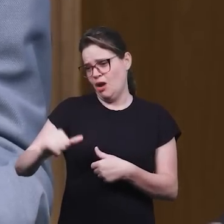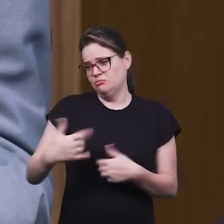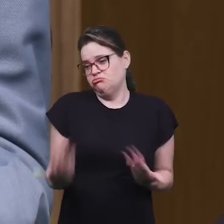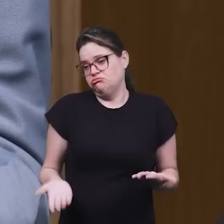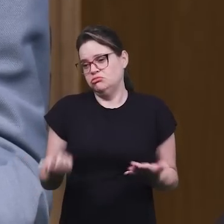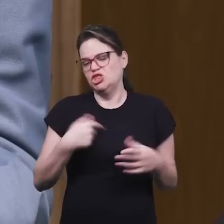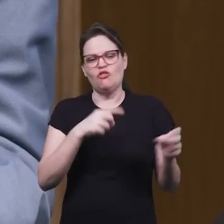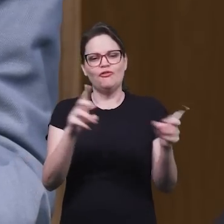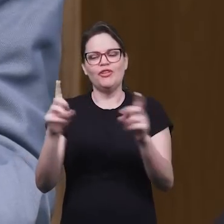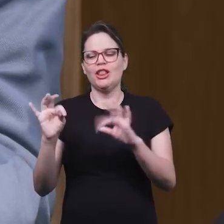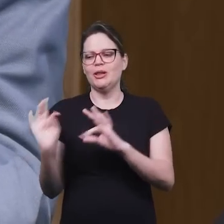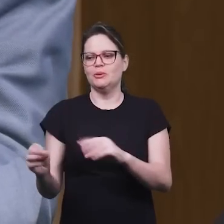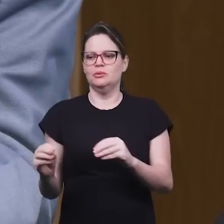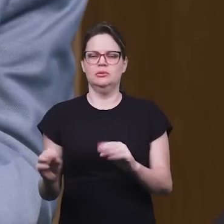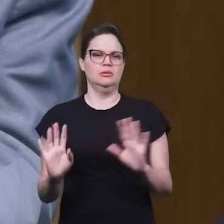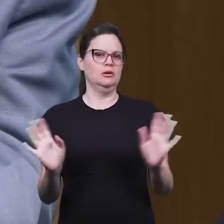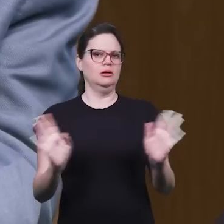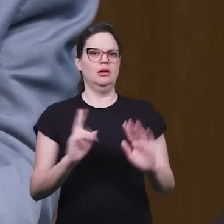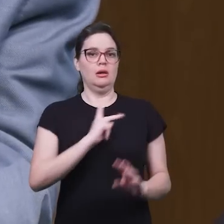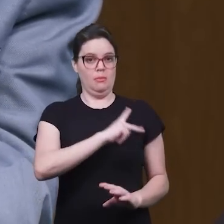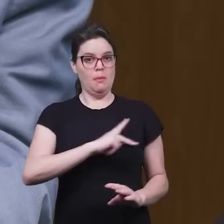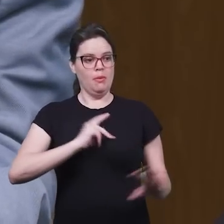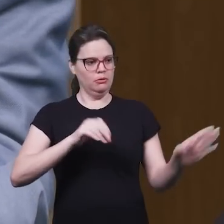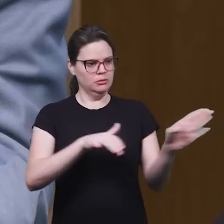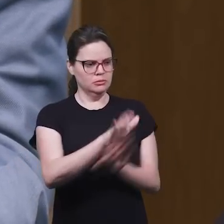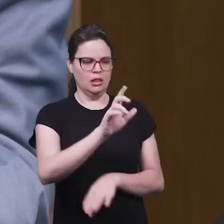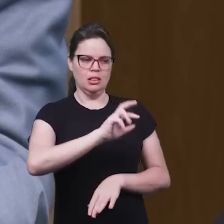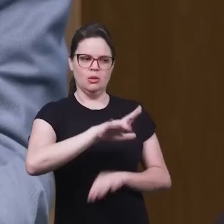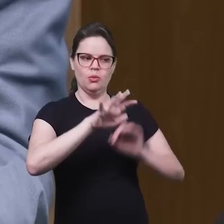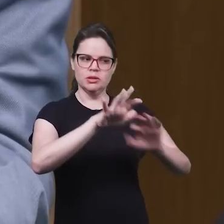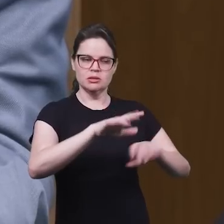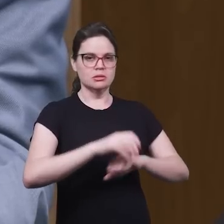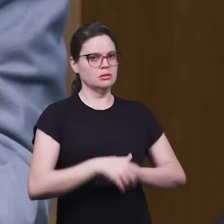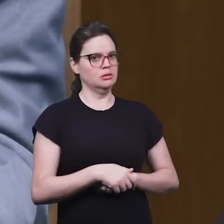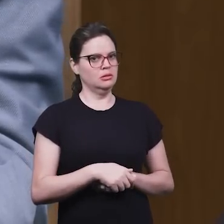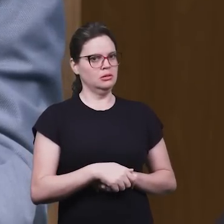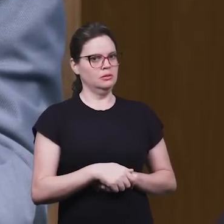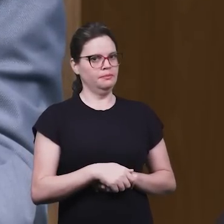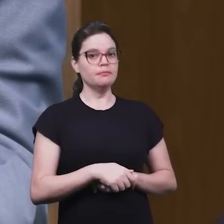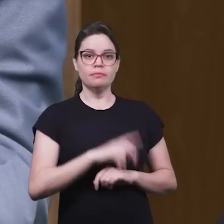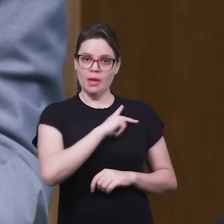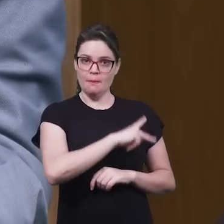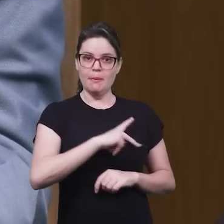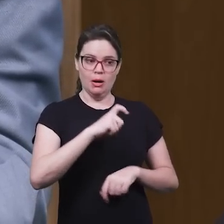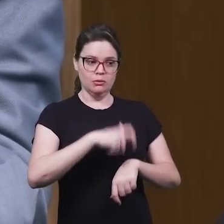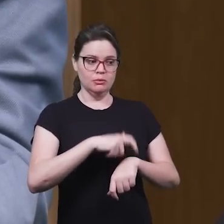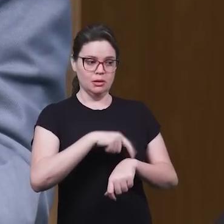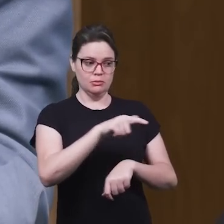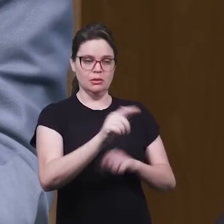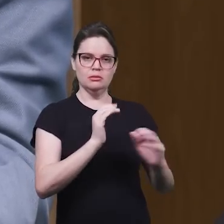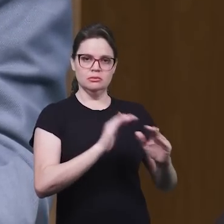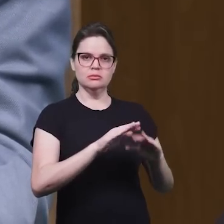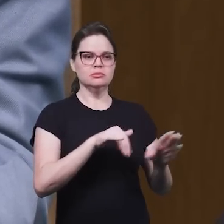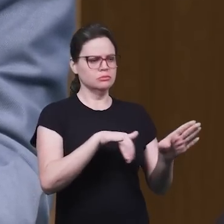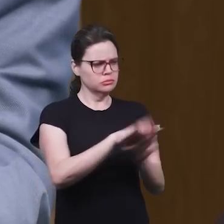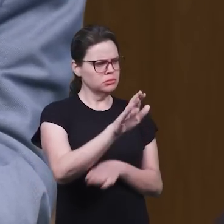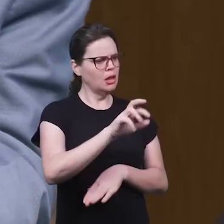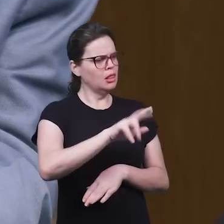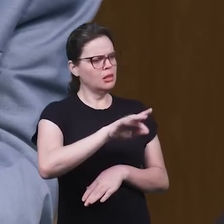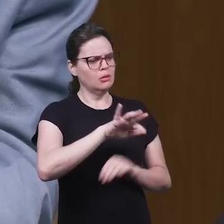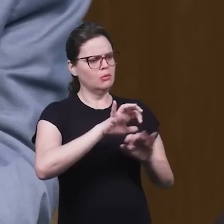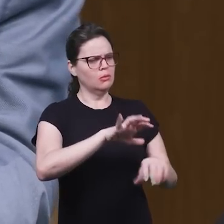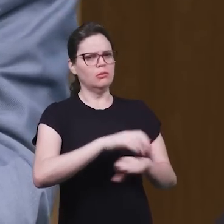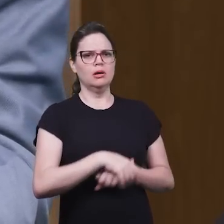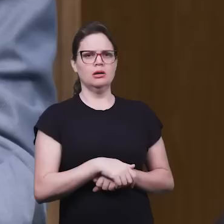logo. E Paulo diz assim, não será assim. Sem que, né, manifeste